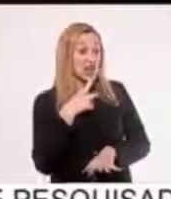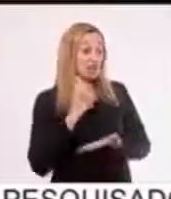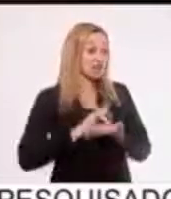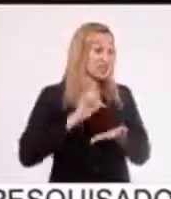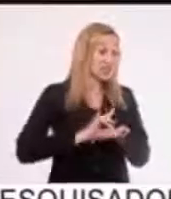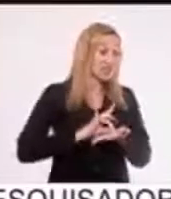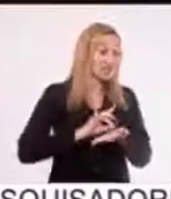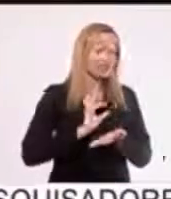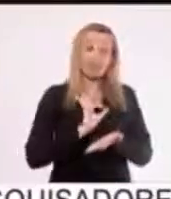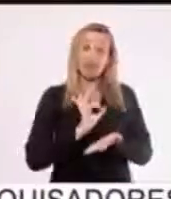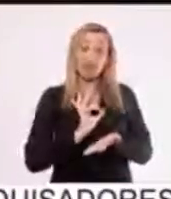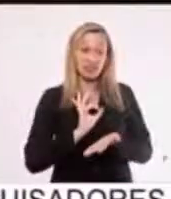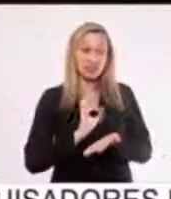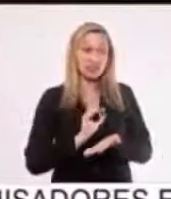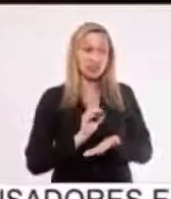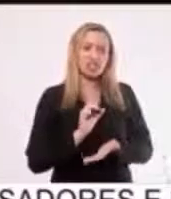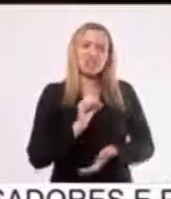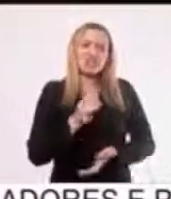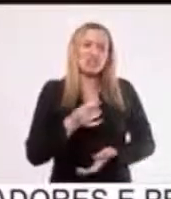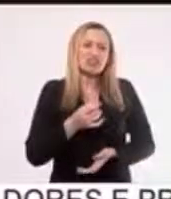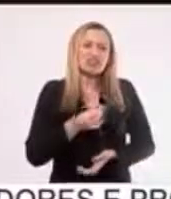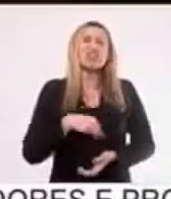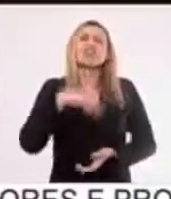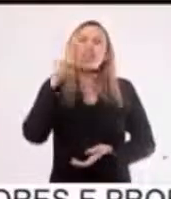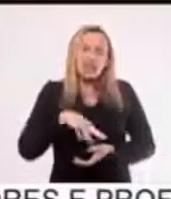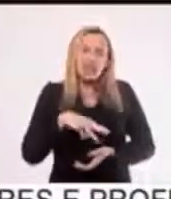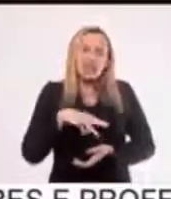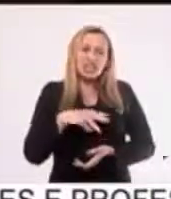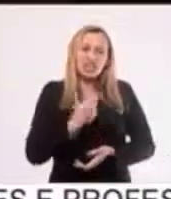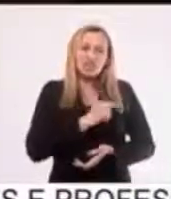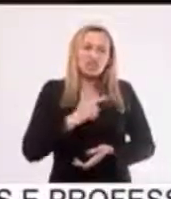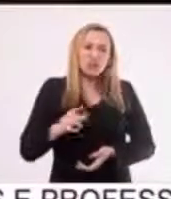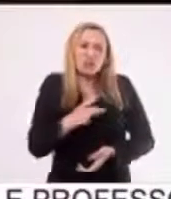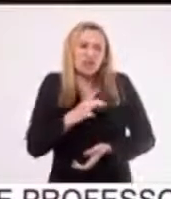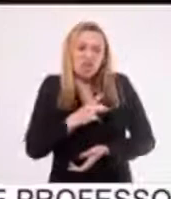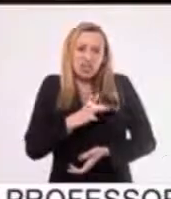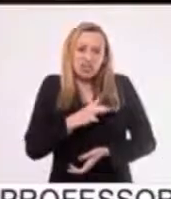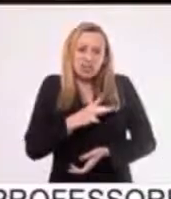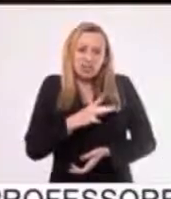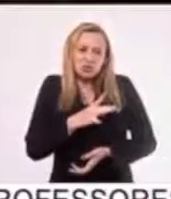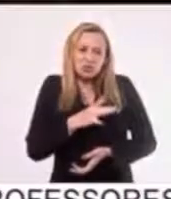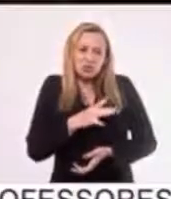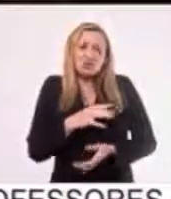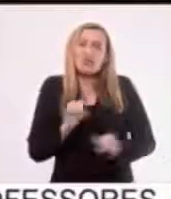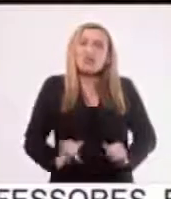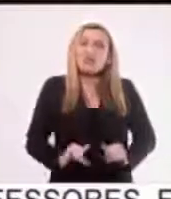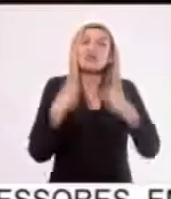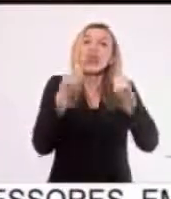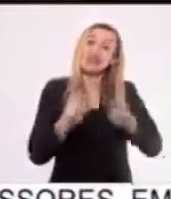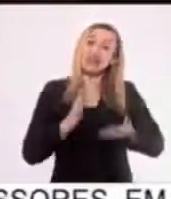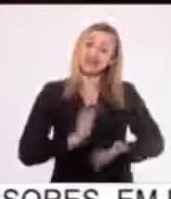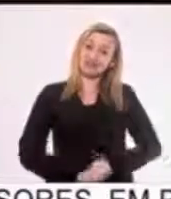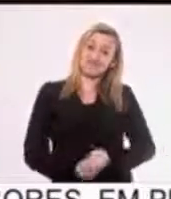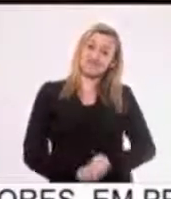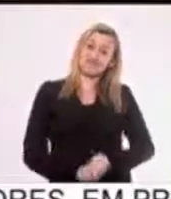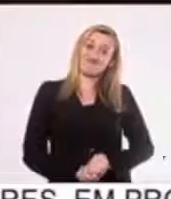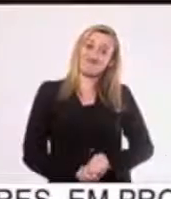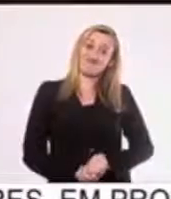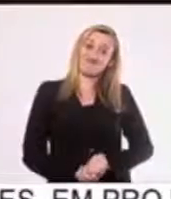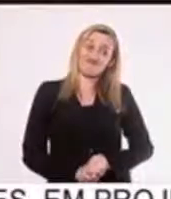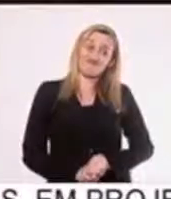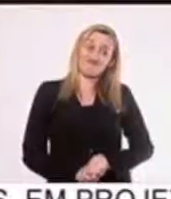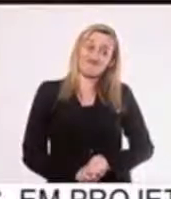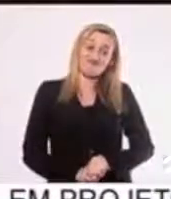transparência. Quem não deve, não teme. Quem não deve, não teme.